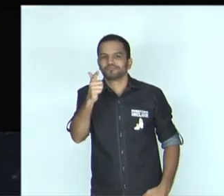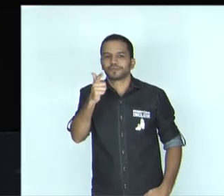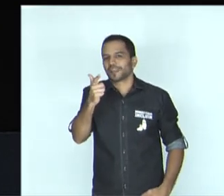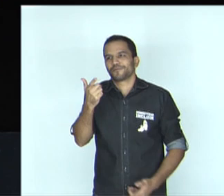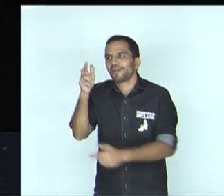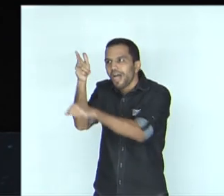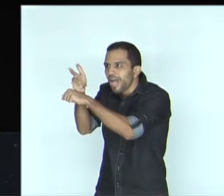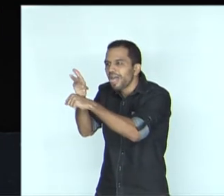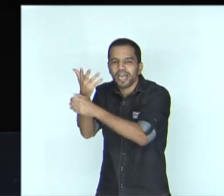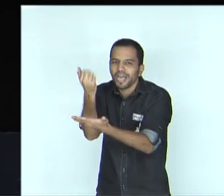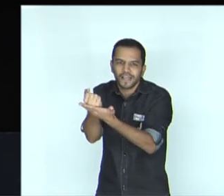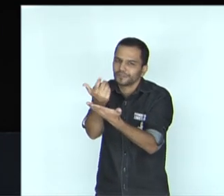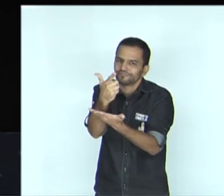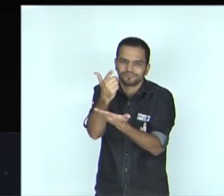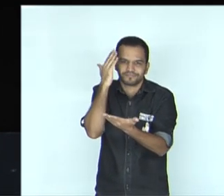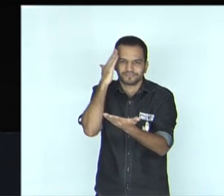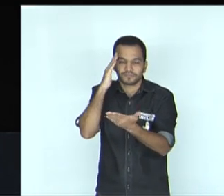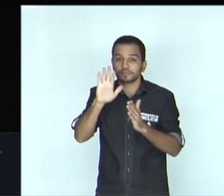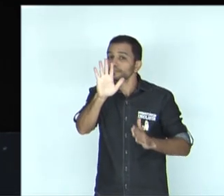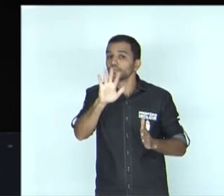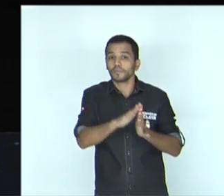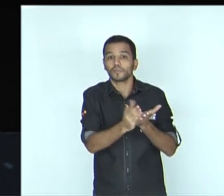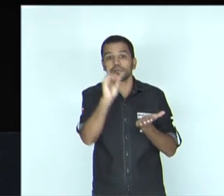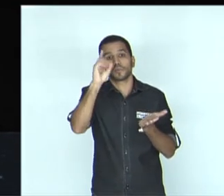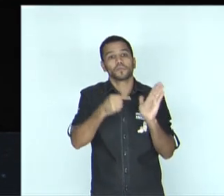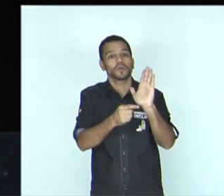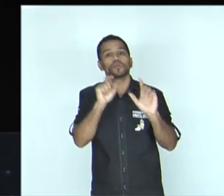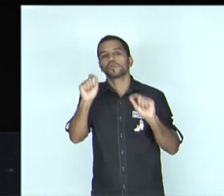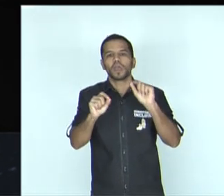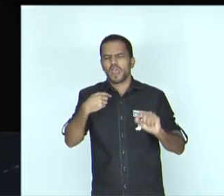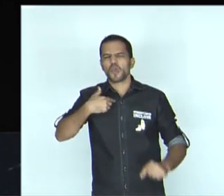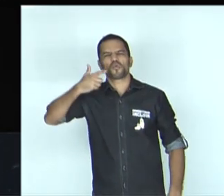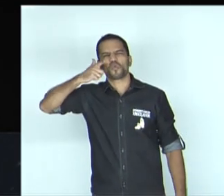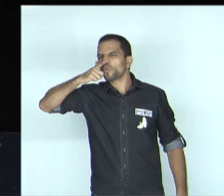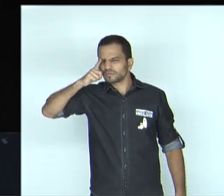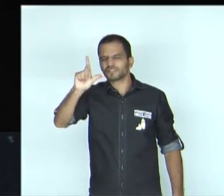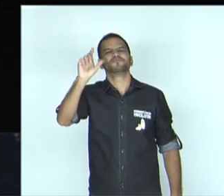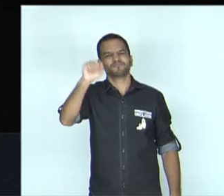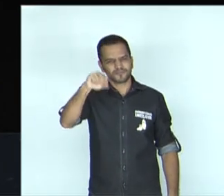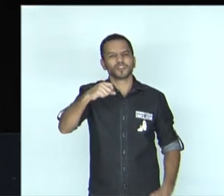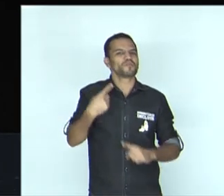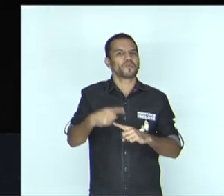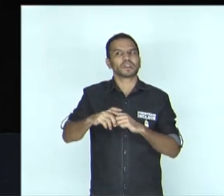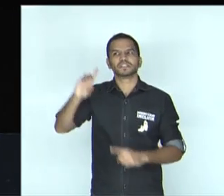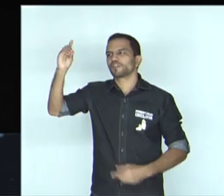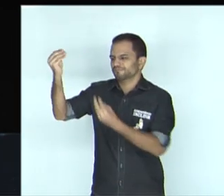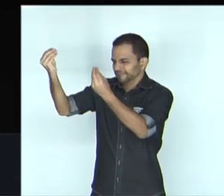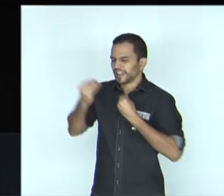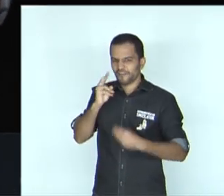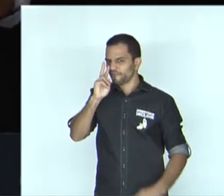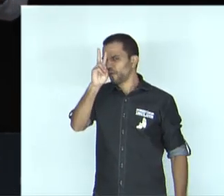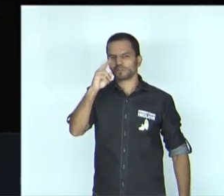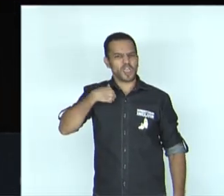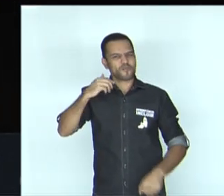a Bíblia diz, posso todas as coisas naquele que me fortalece. É naquele, não é em mim mesmo, não